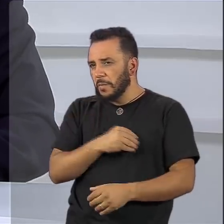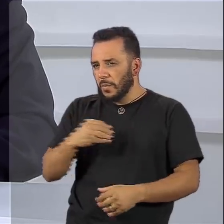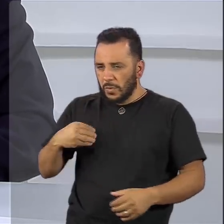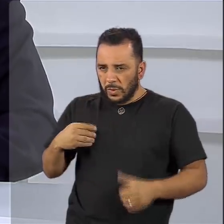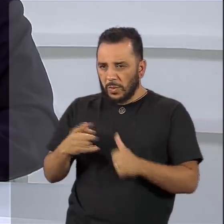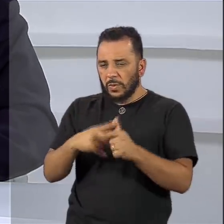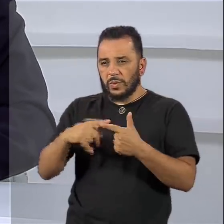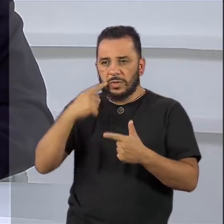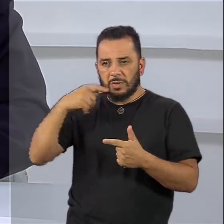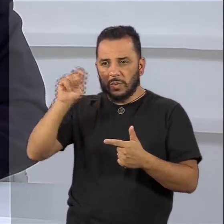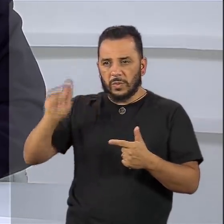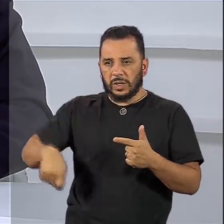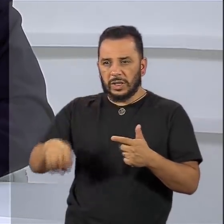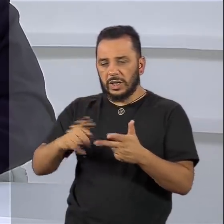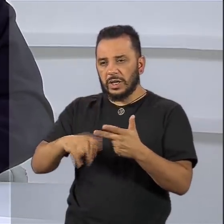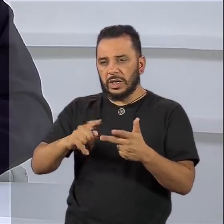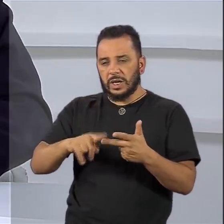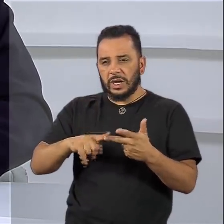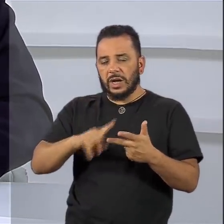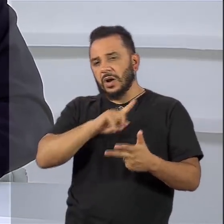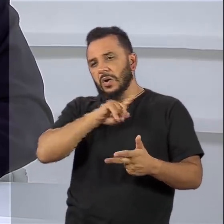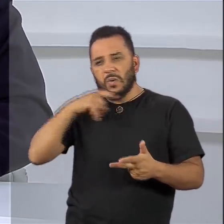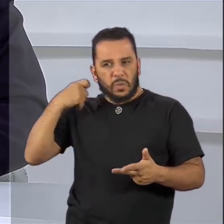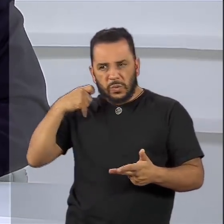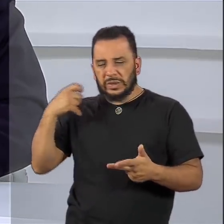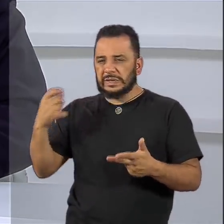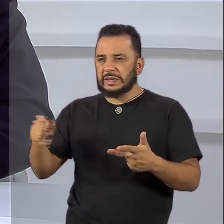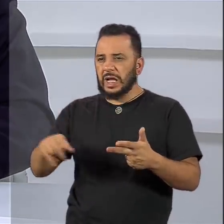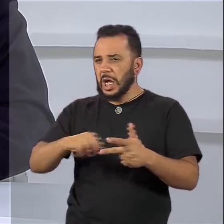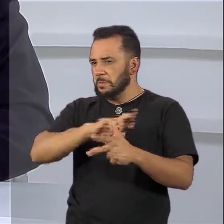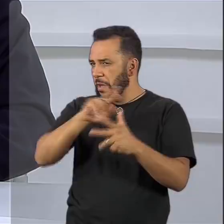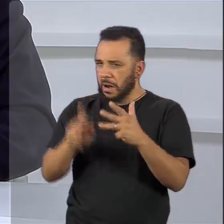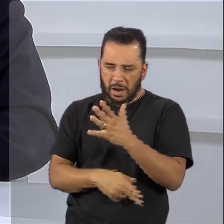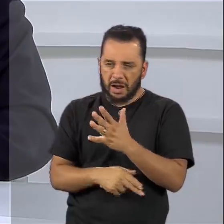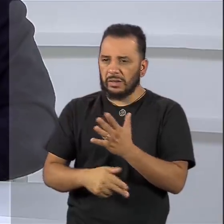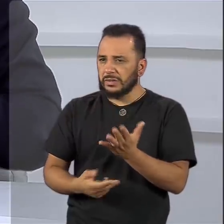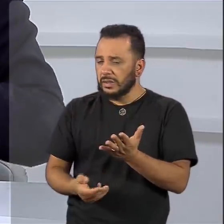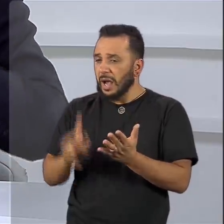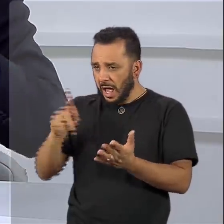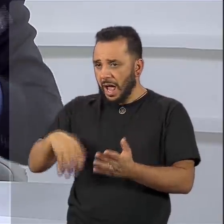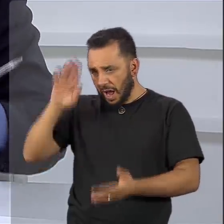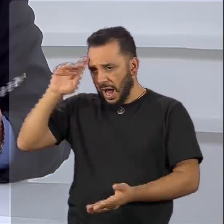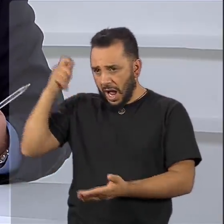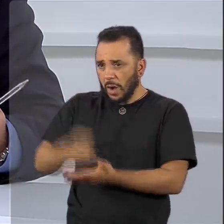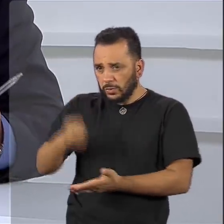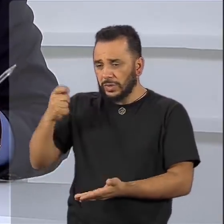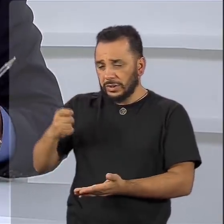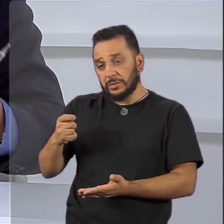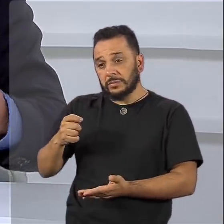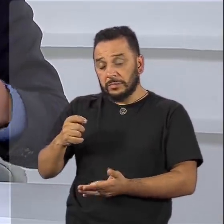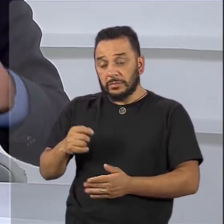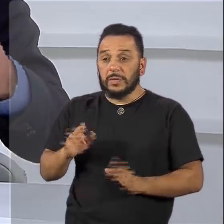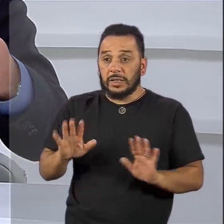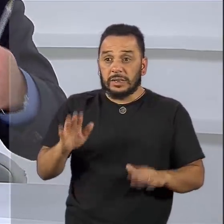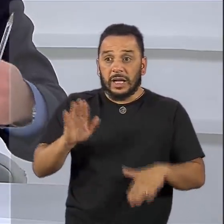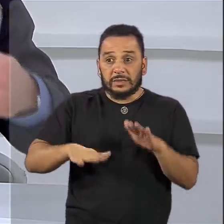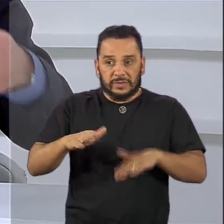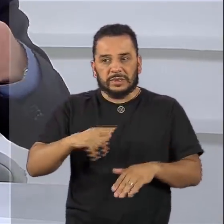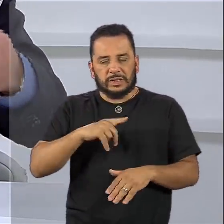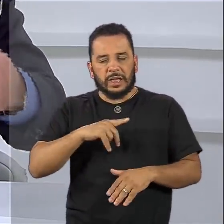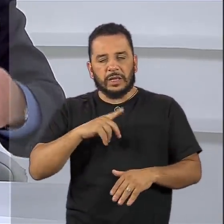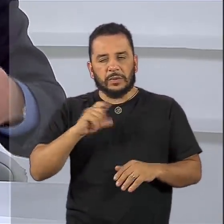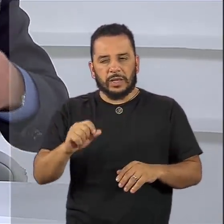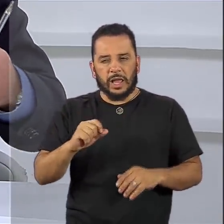na Rússia, aí mais antigo um pouco, ou seja, é um novo tipo de autoritarismo pela forma como ele se constrói, né? É um